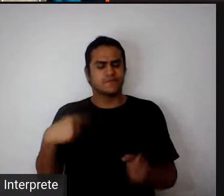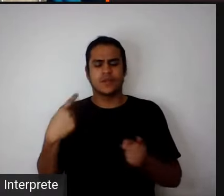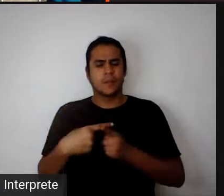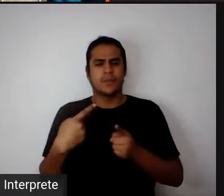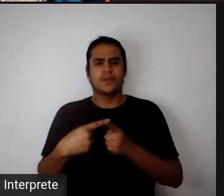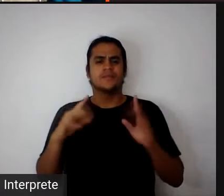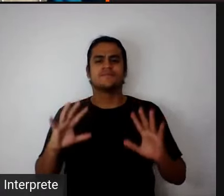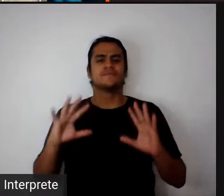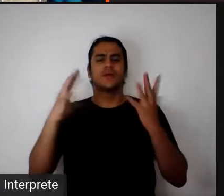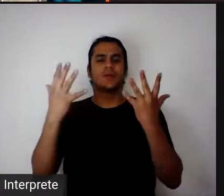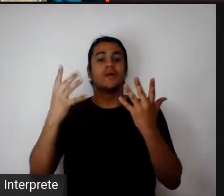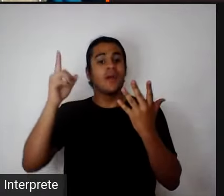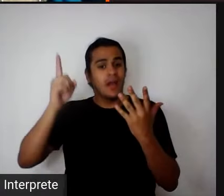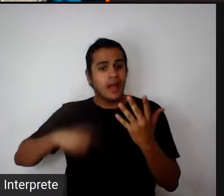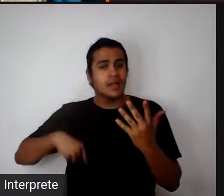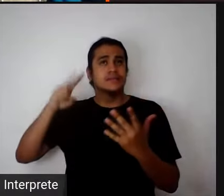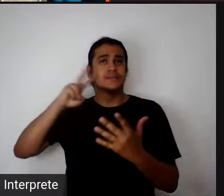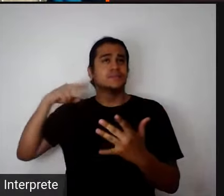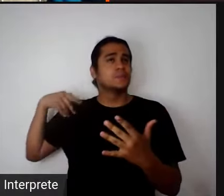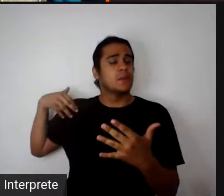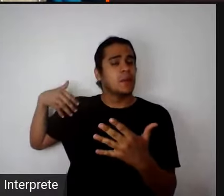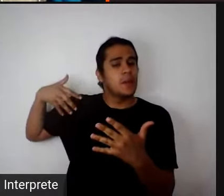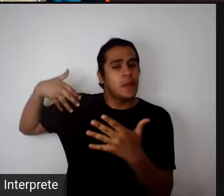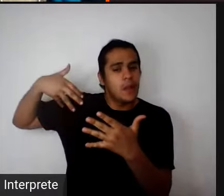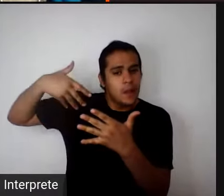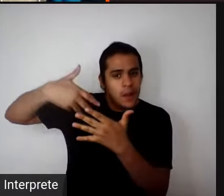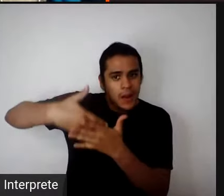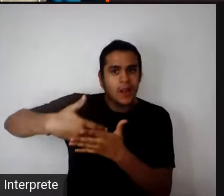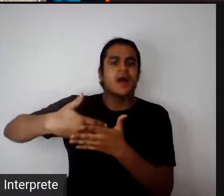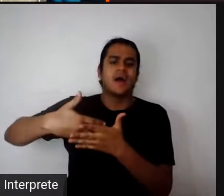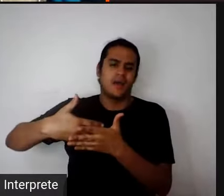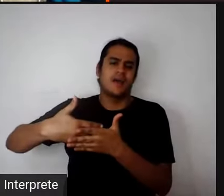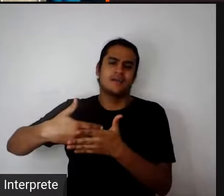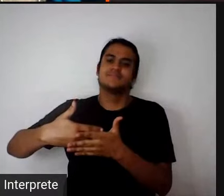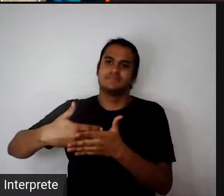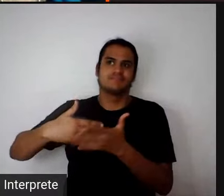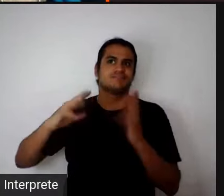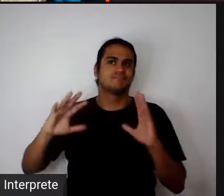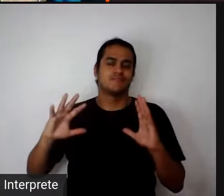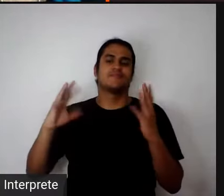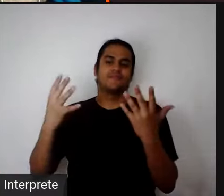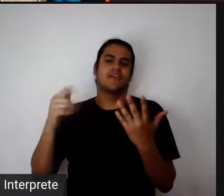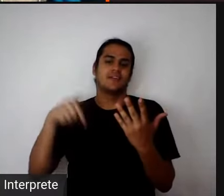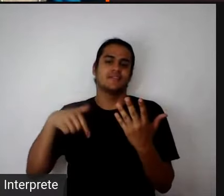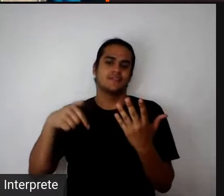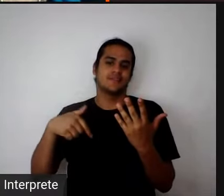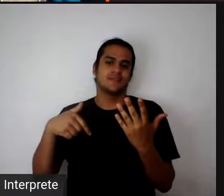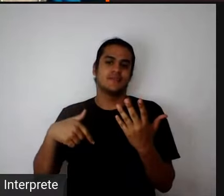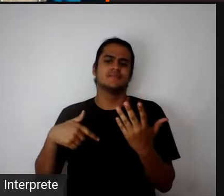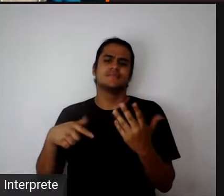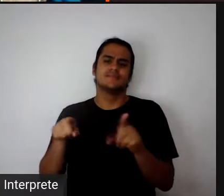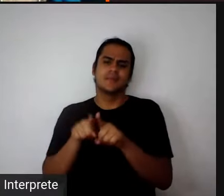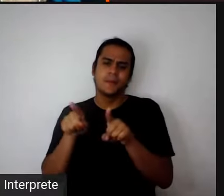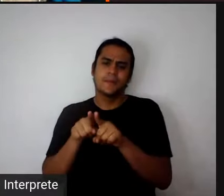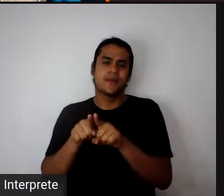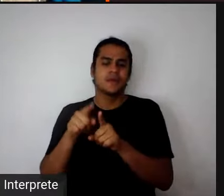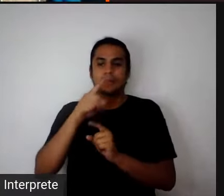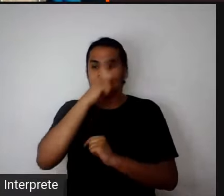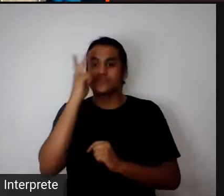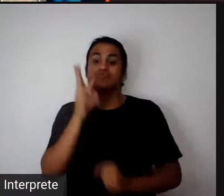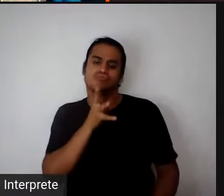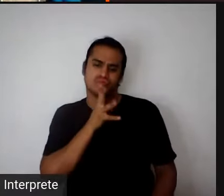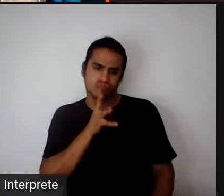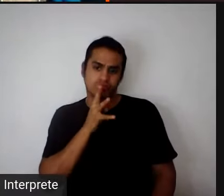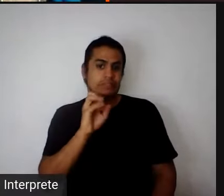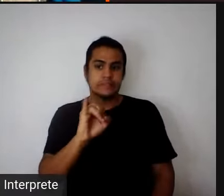trajetória longa e profícua, né, como quase todos sabem, e a gente convida quem conhece pouco